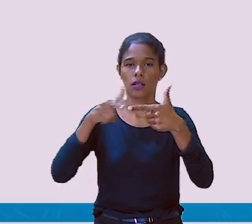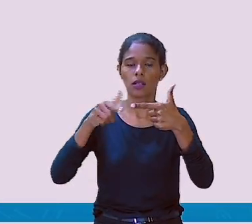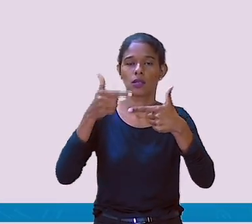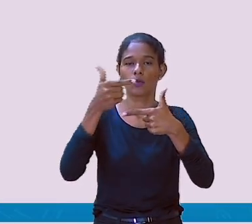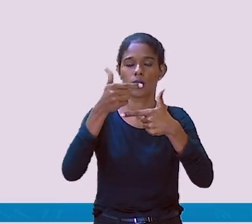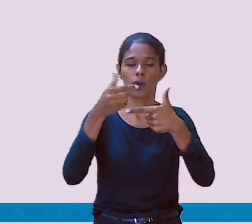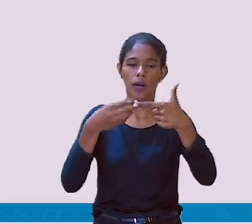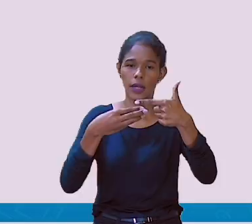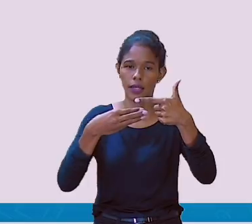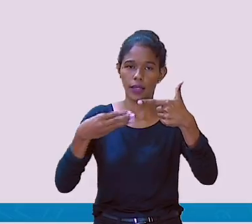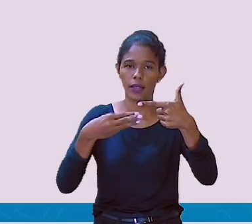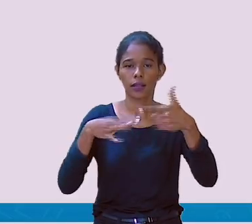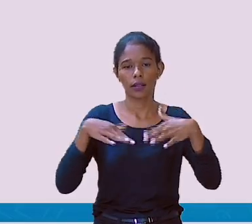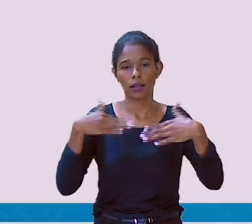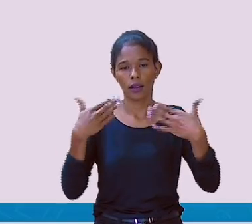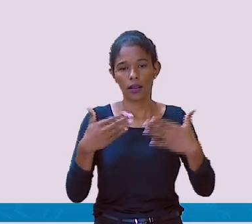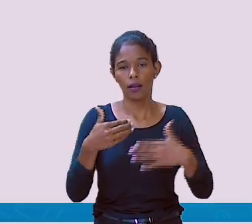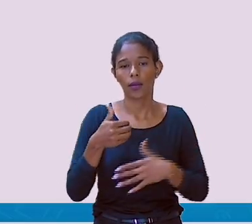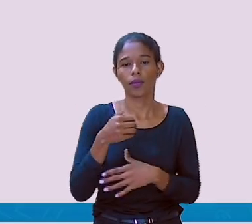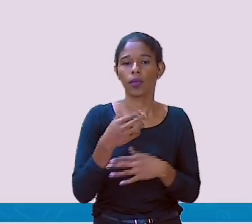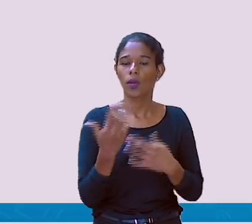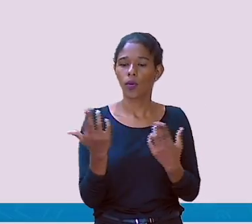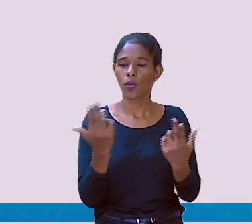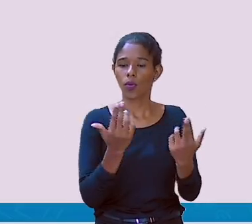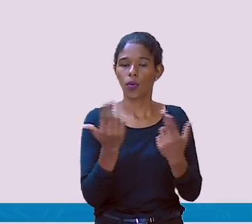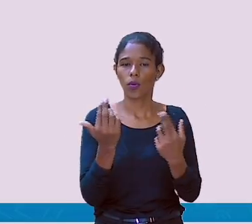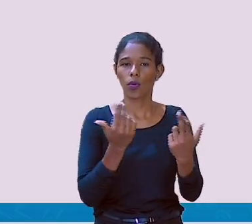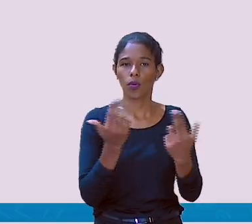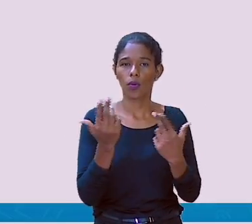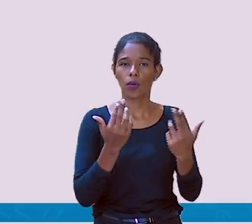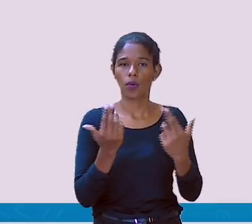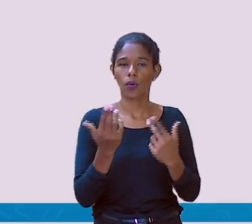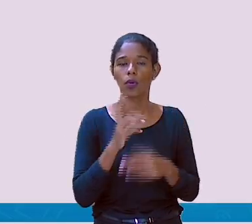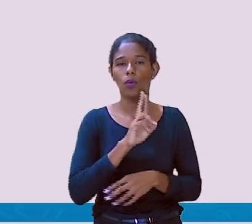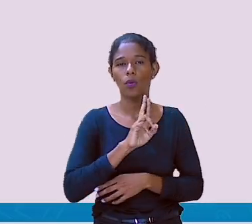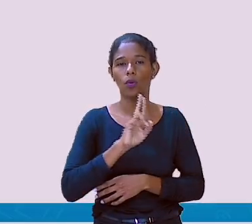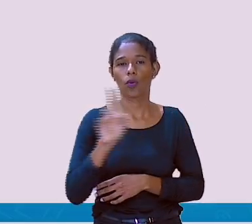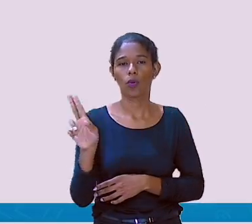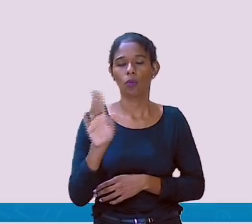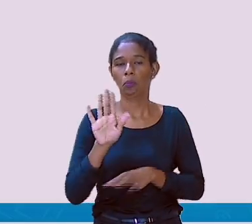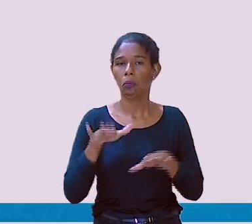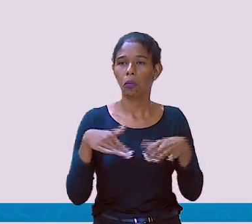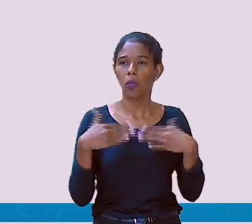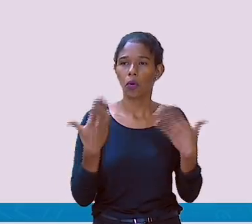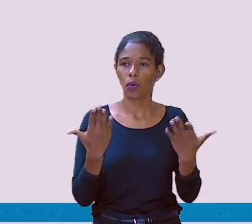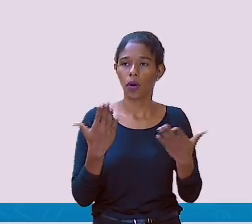Olha só, os segmentos são iguais. E ele recebe um nome